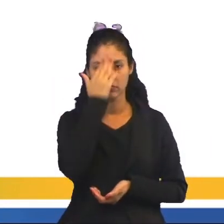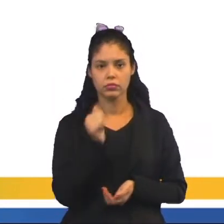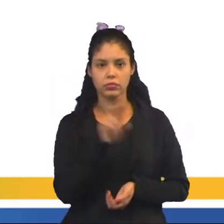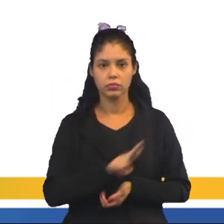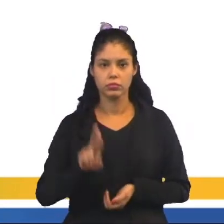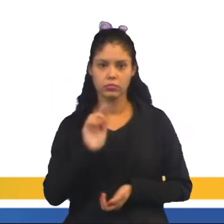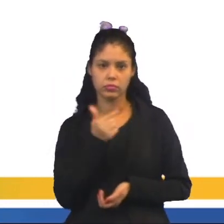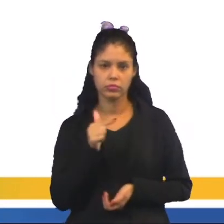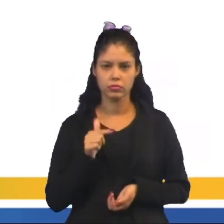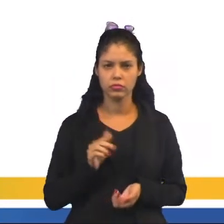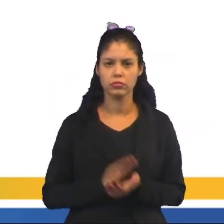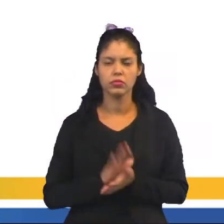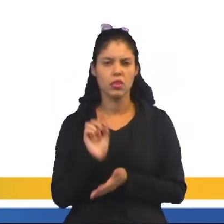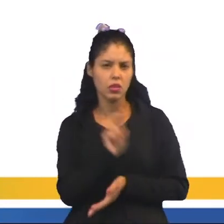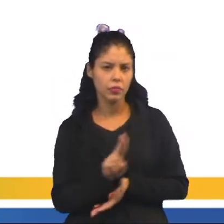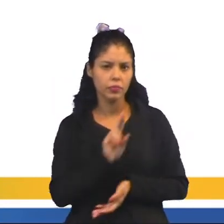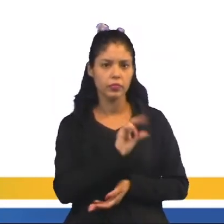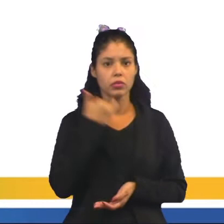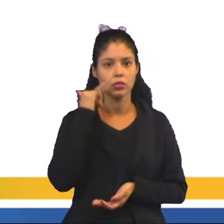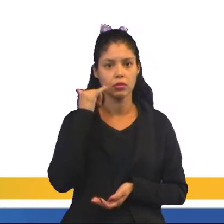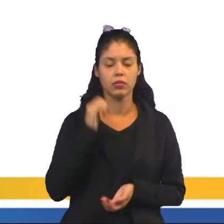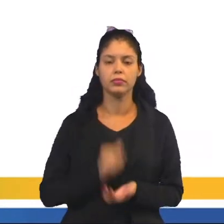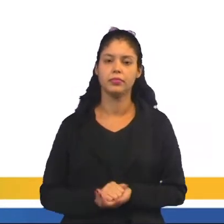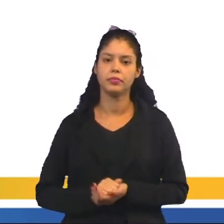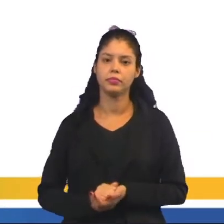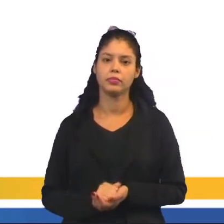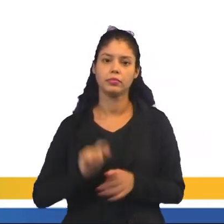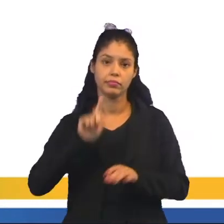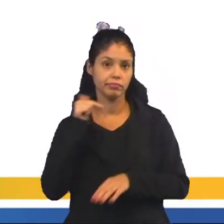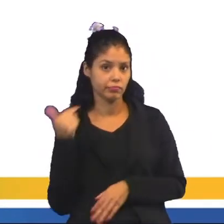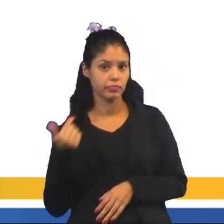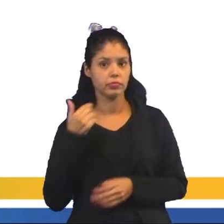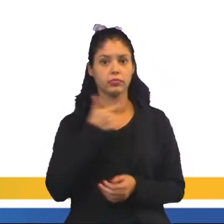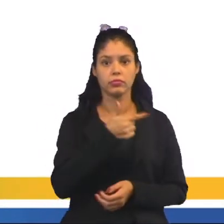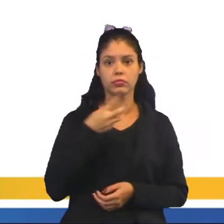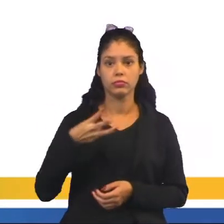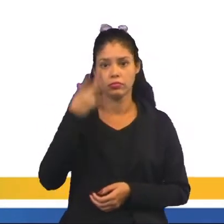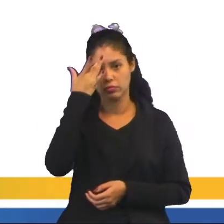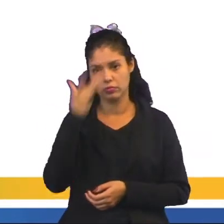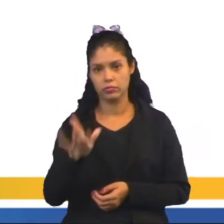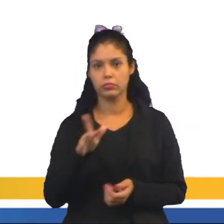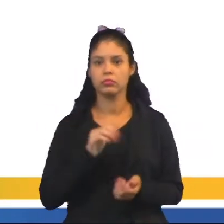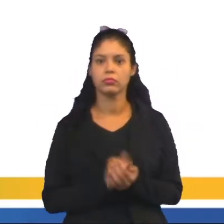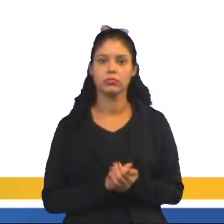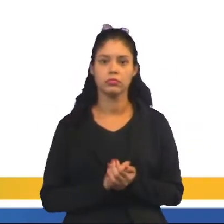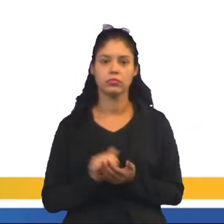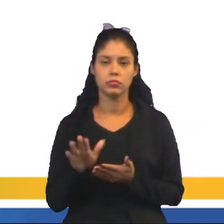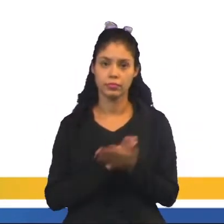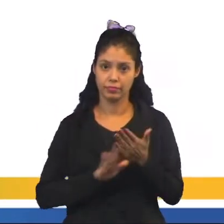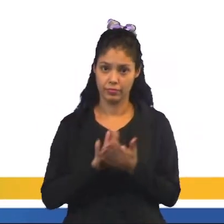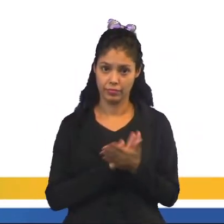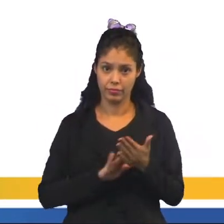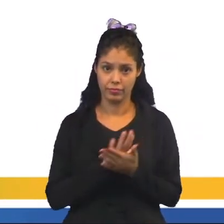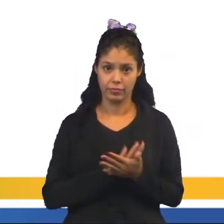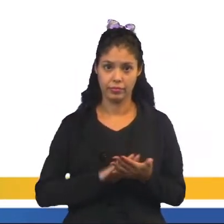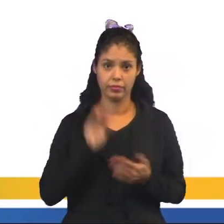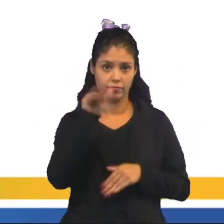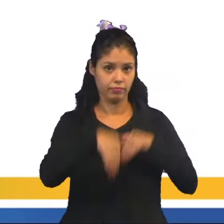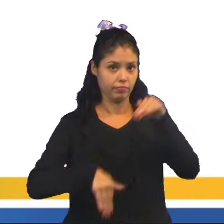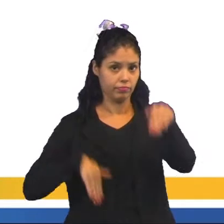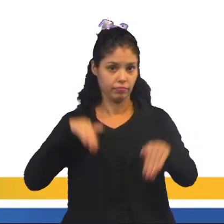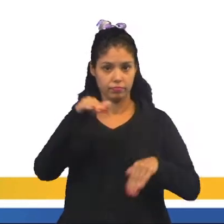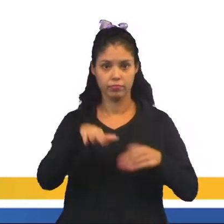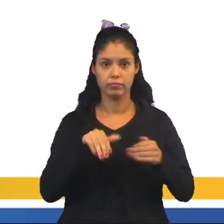pelo menos um aplicativo do smartphone. Por outro lado, 23% não sabem nadar,